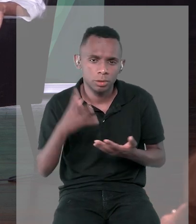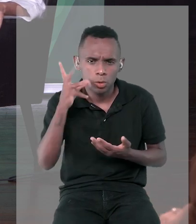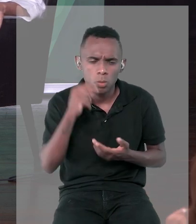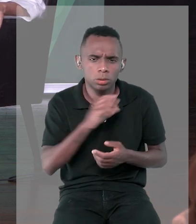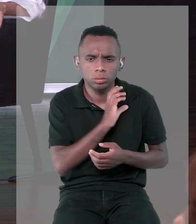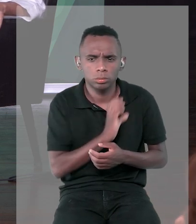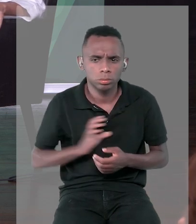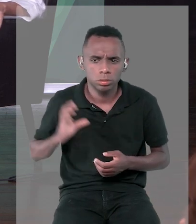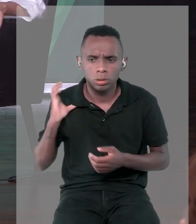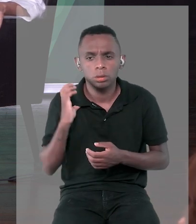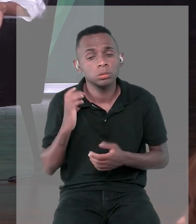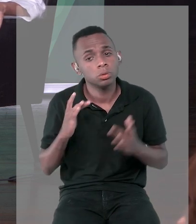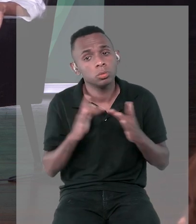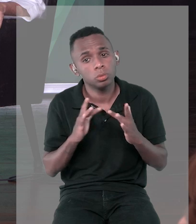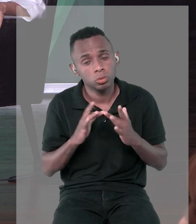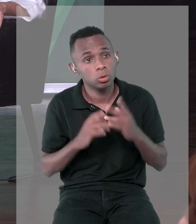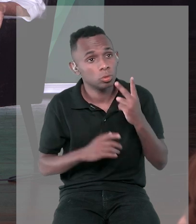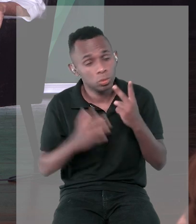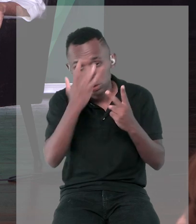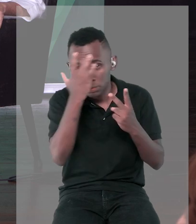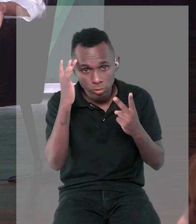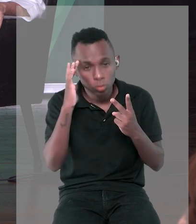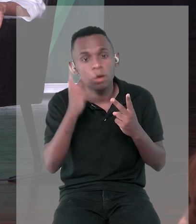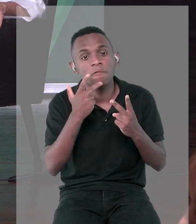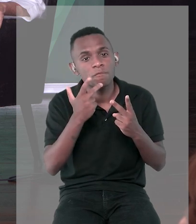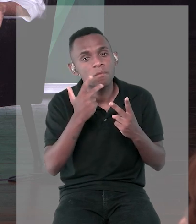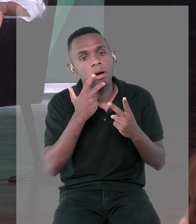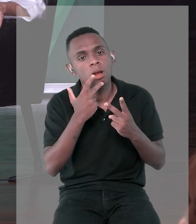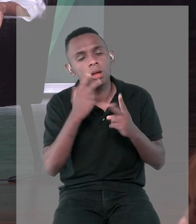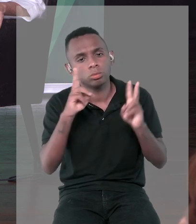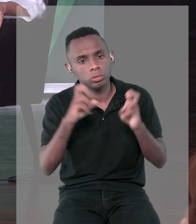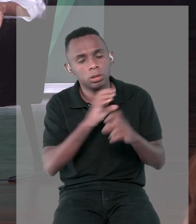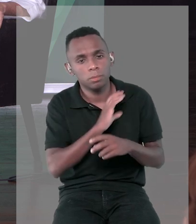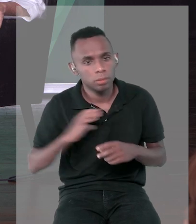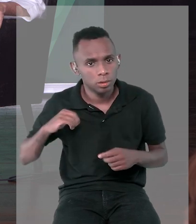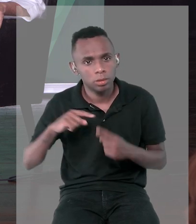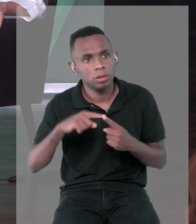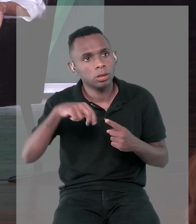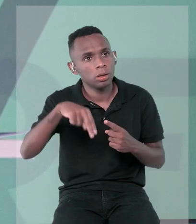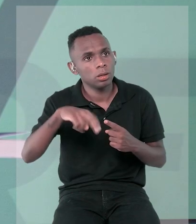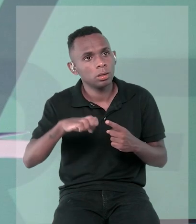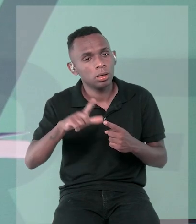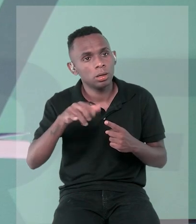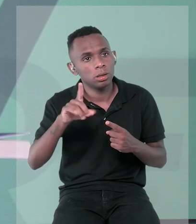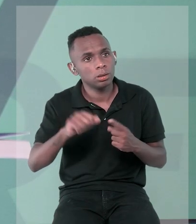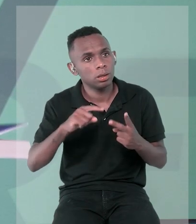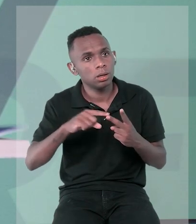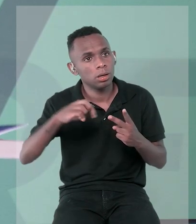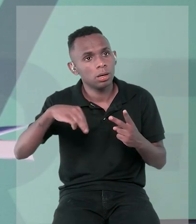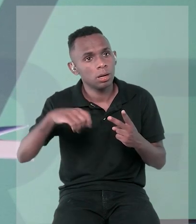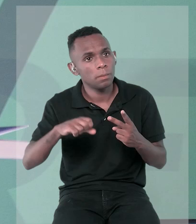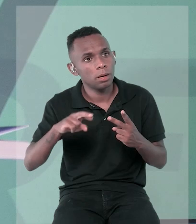pela minha experiência de convivência, 2 pessoas falaram muito da Clarice para mim, a Nélida e a Marina.